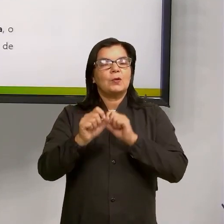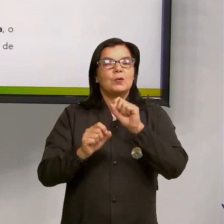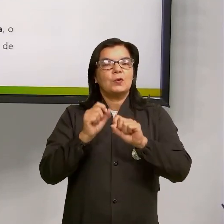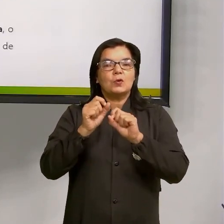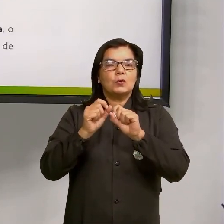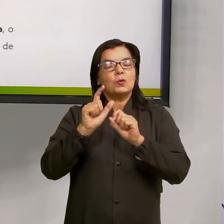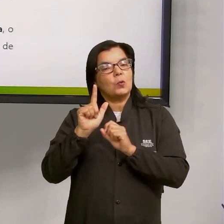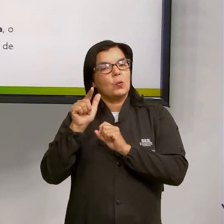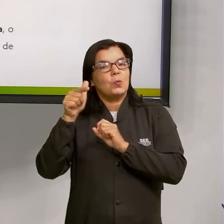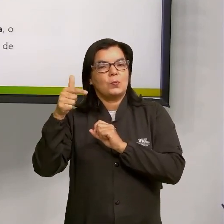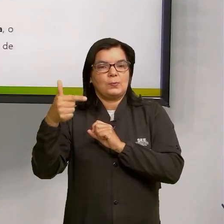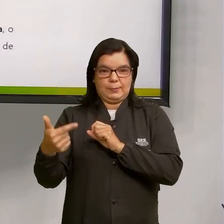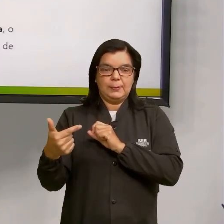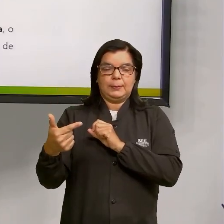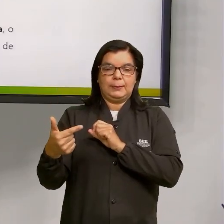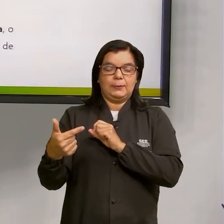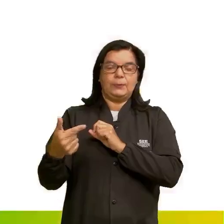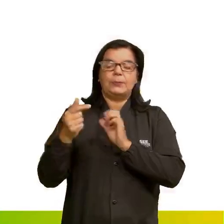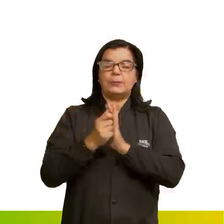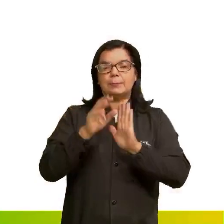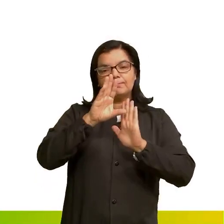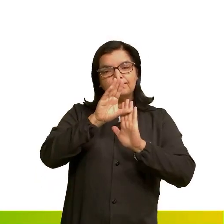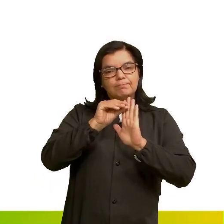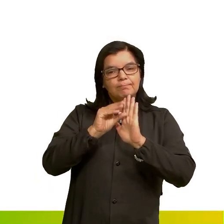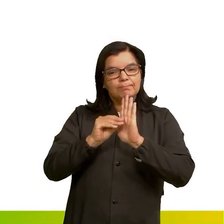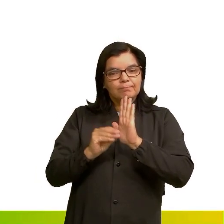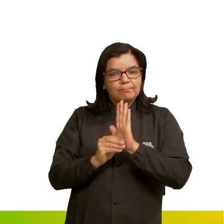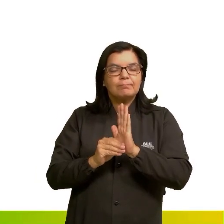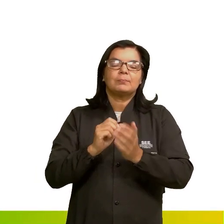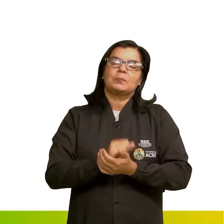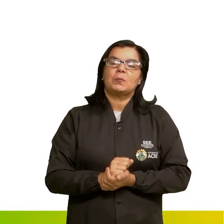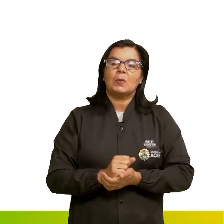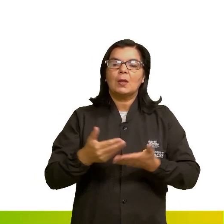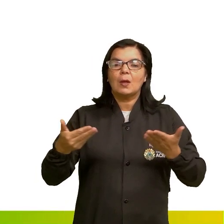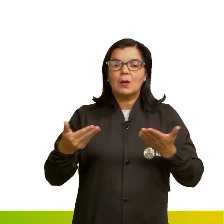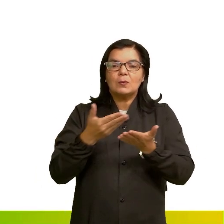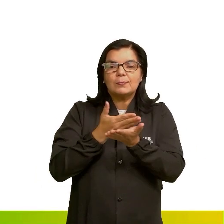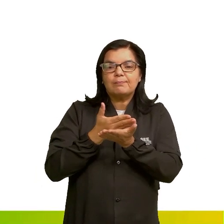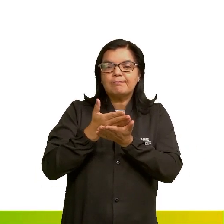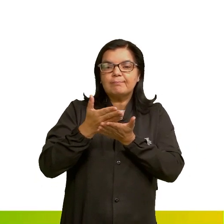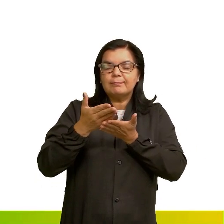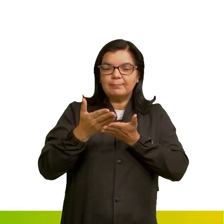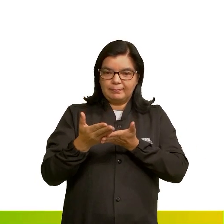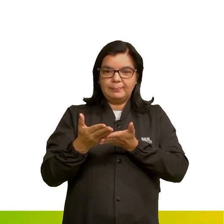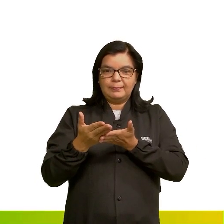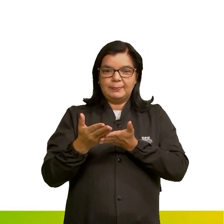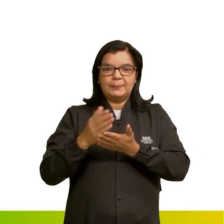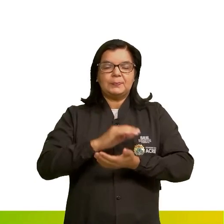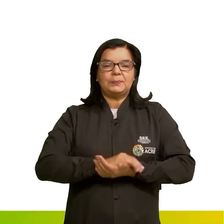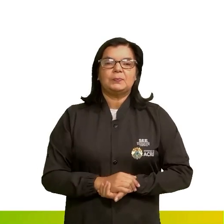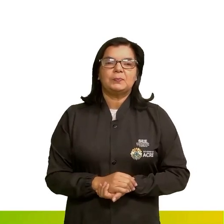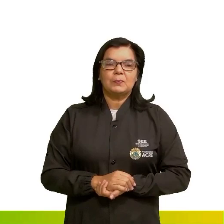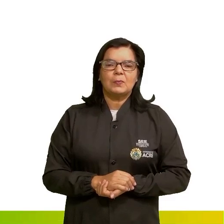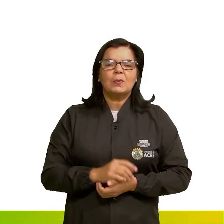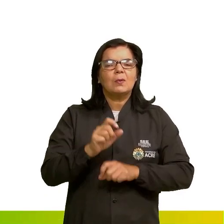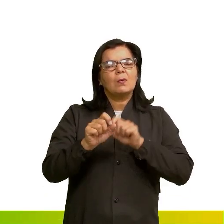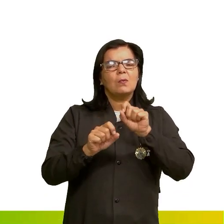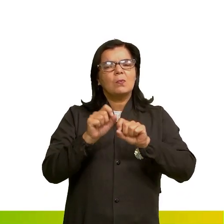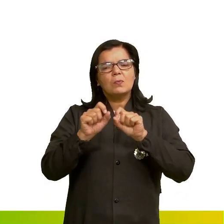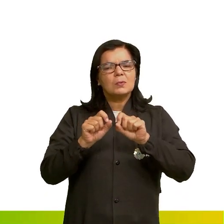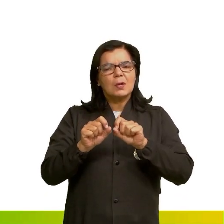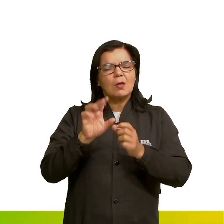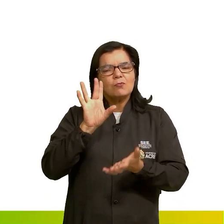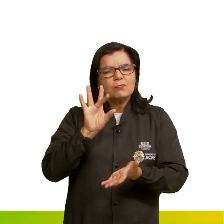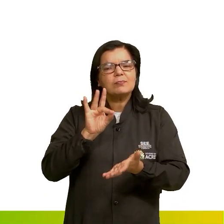consideração outras particularidades. Mas vamos aqui, inicialmente, na essência. O que é um